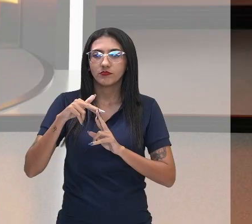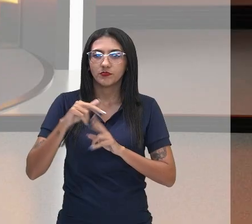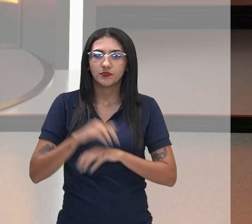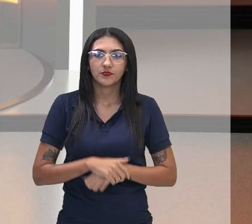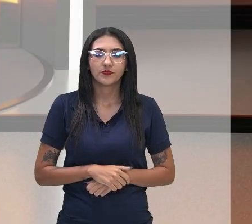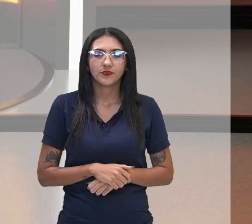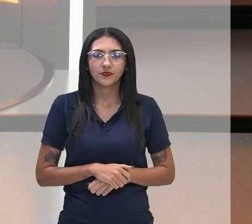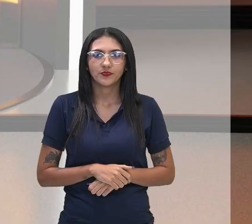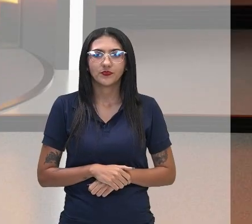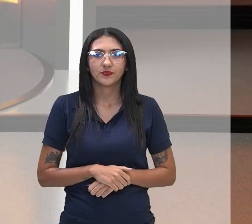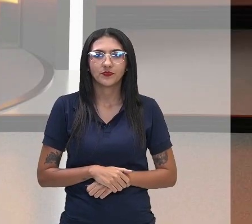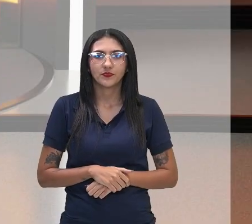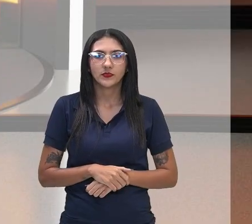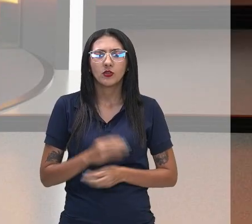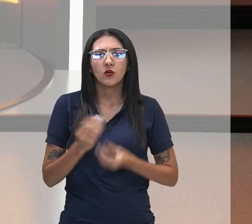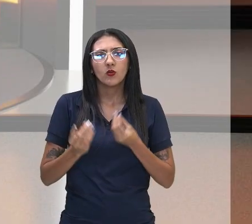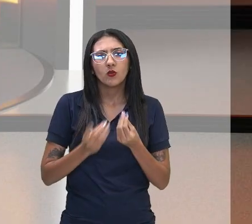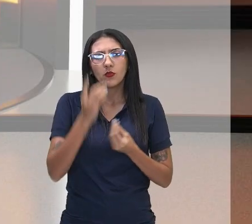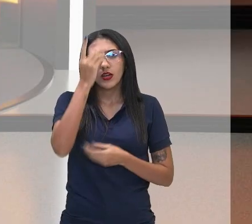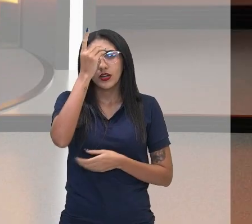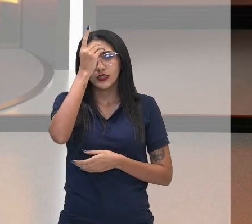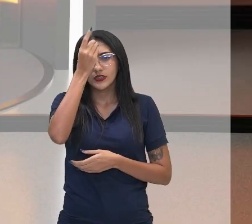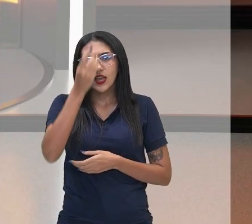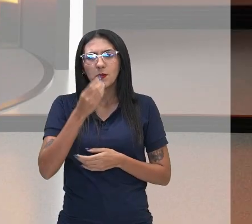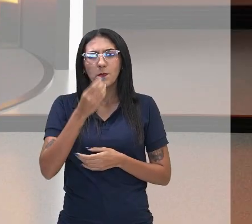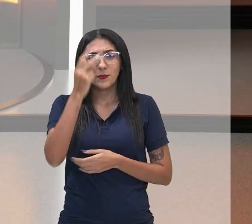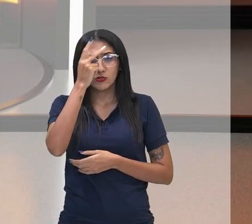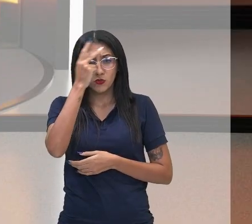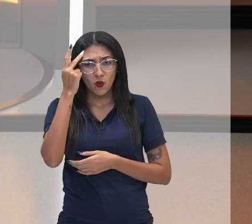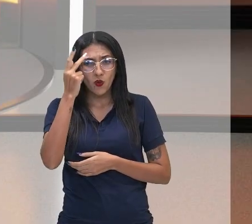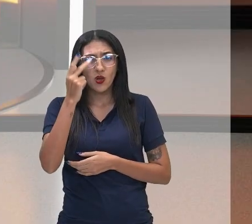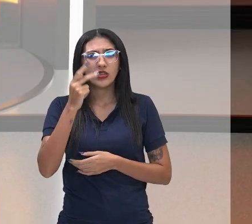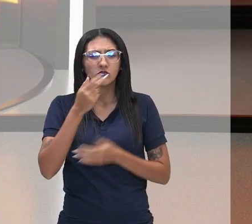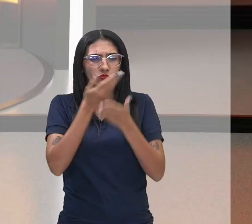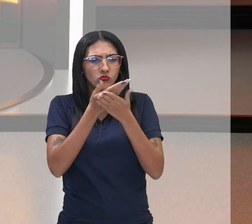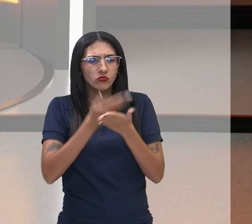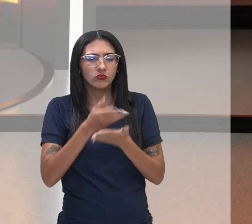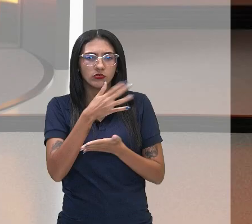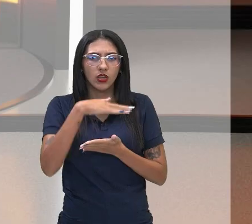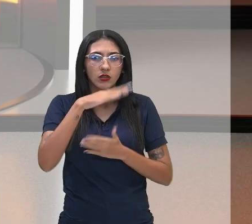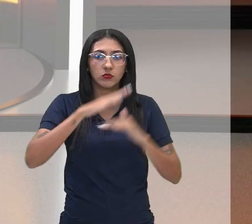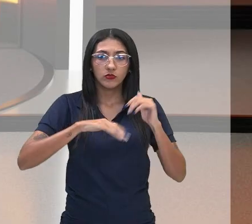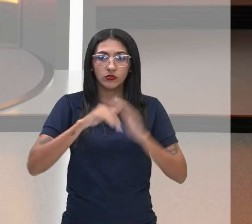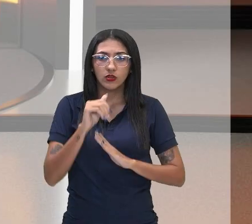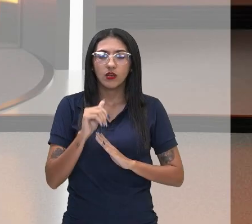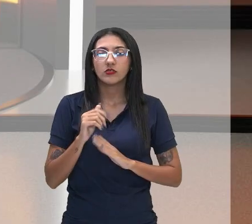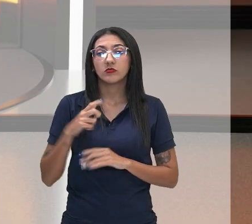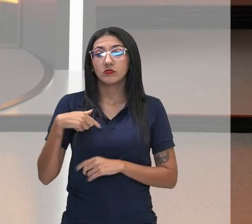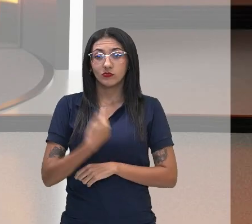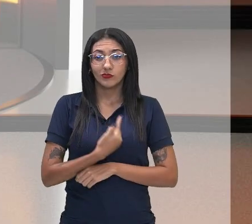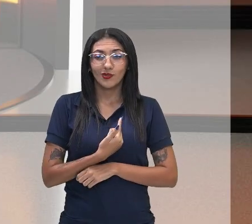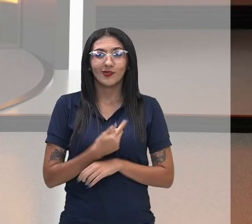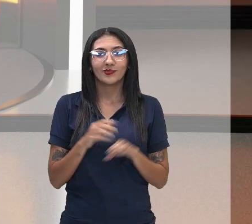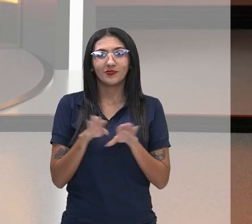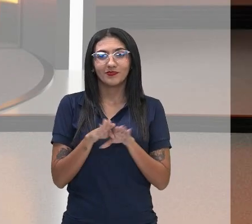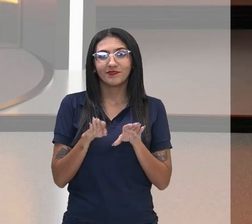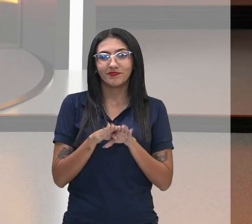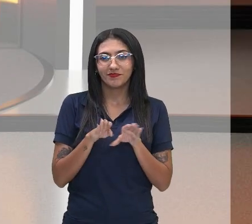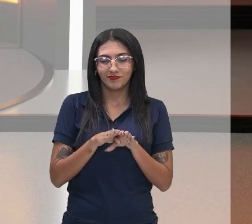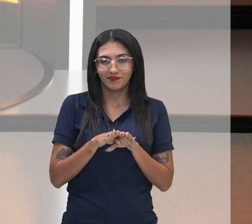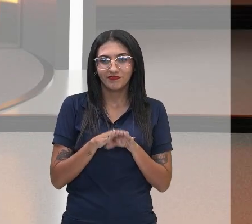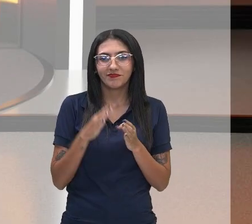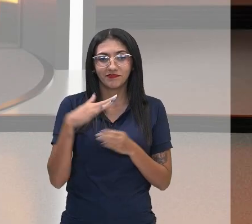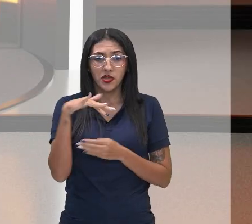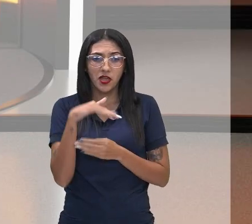onde, né, os estudiosos da história e até mesmo nós, né, que estamos no